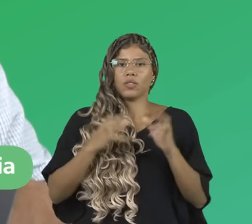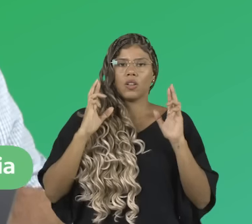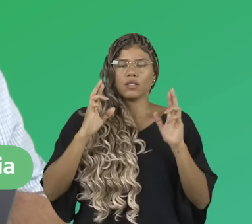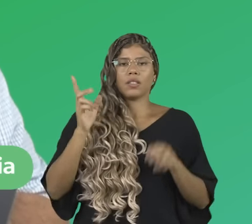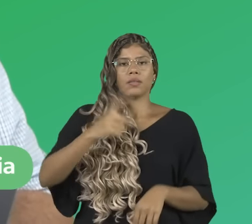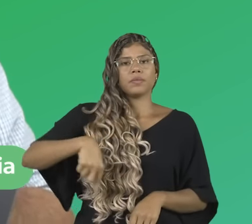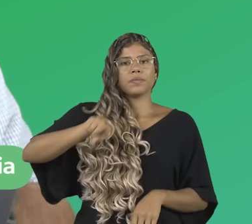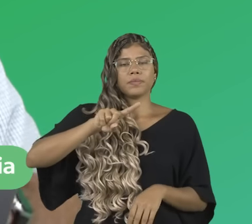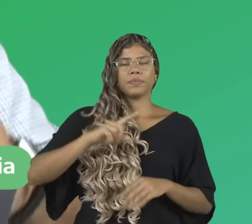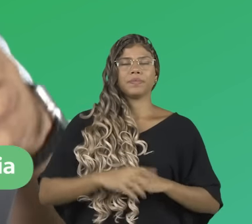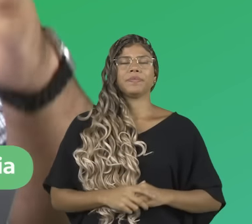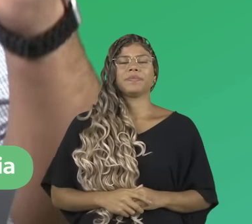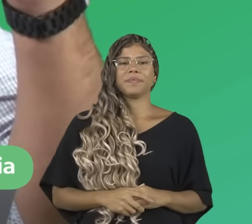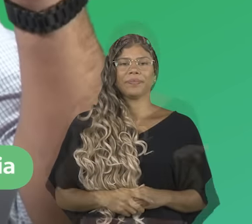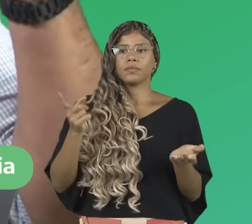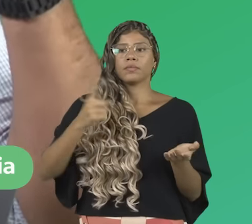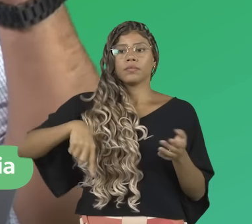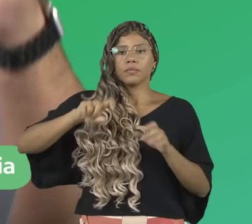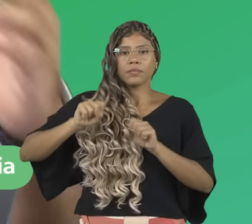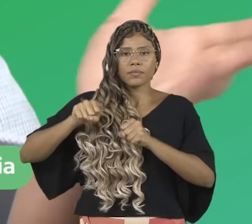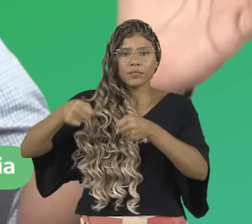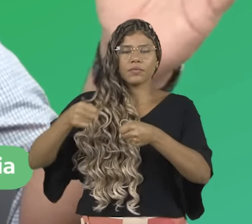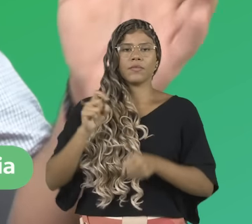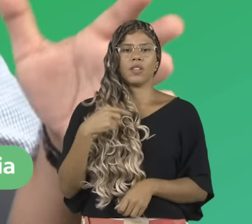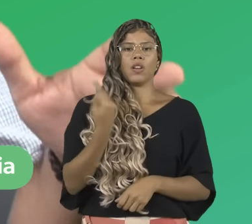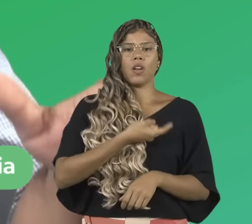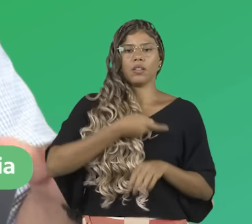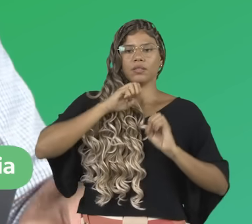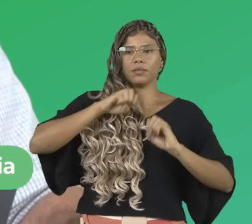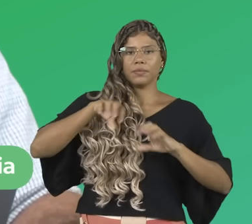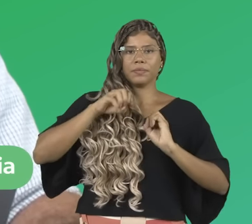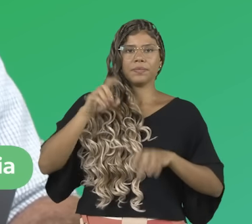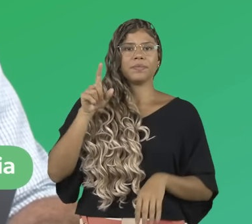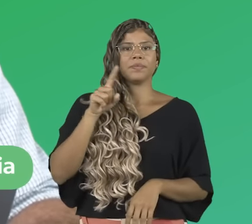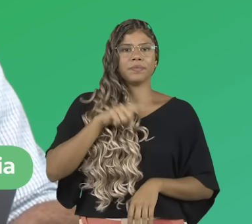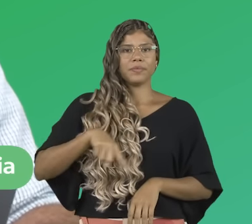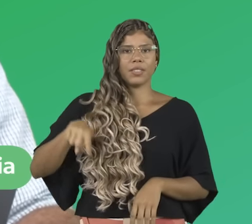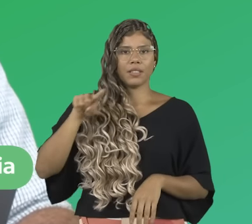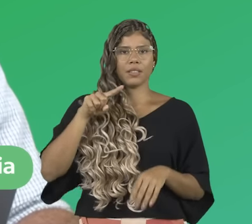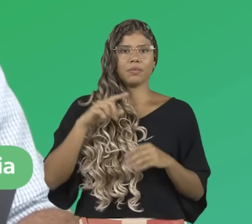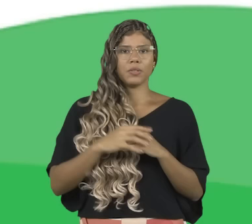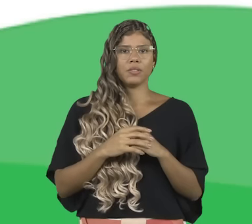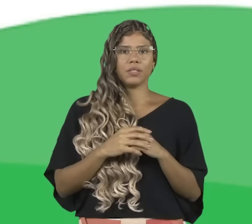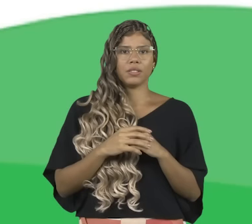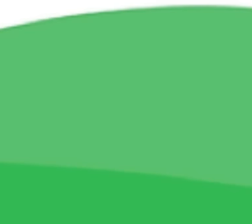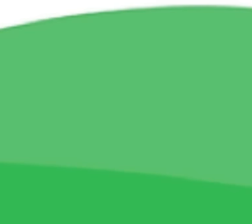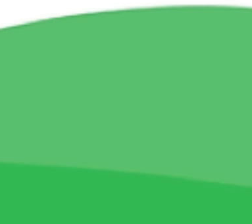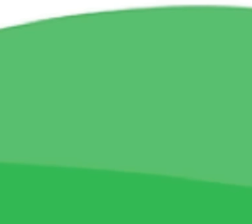vocês, a gente investe em nós, e vamos para frente. Sucesso, pessoal!